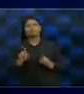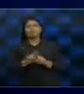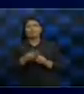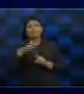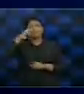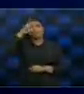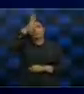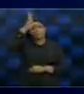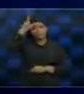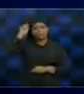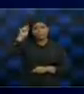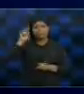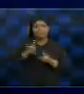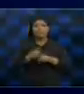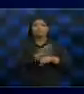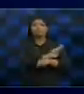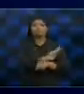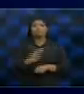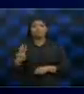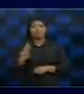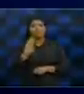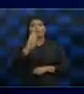no site